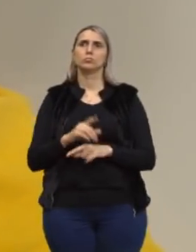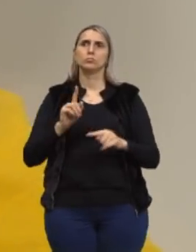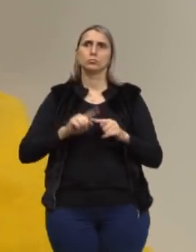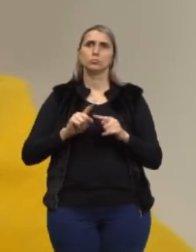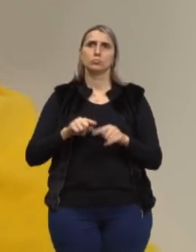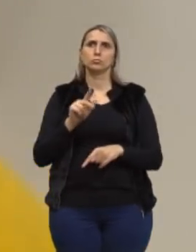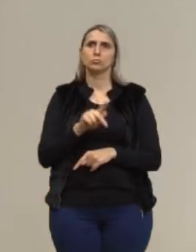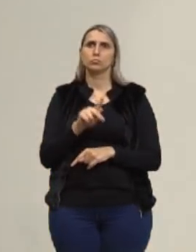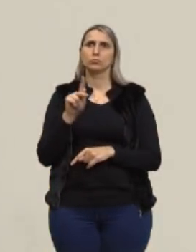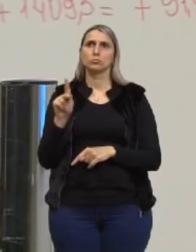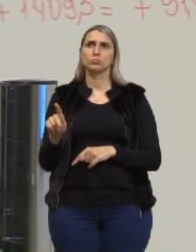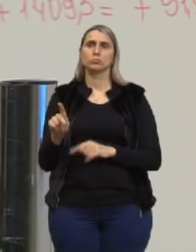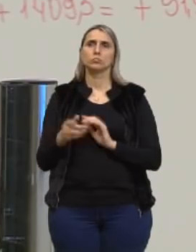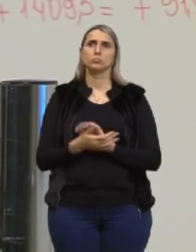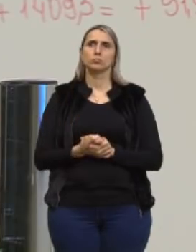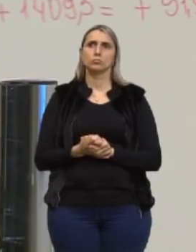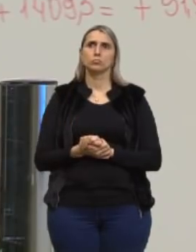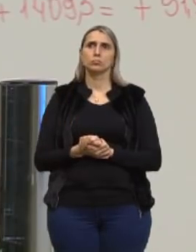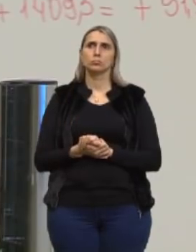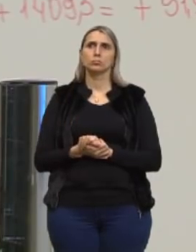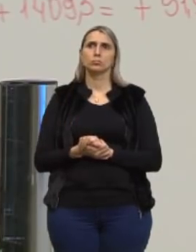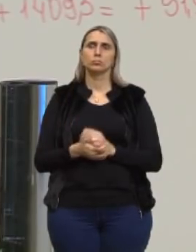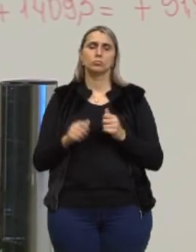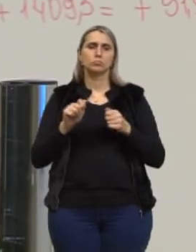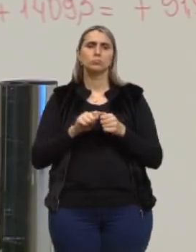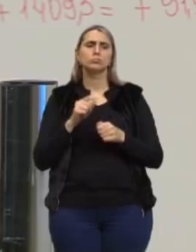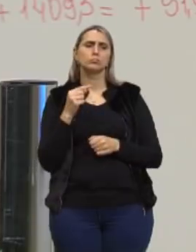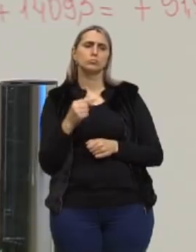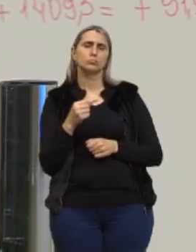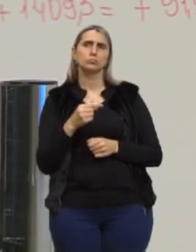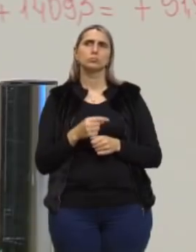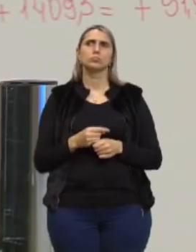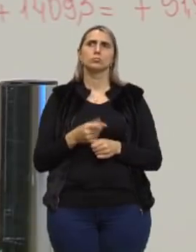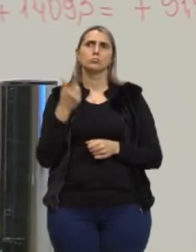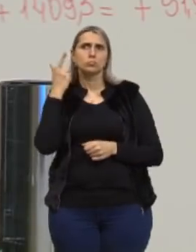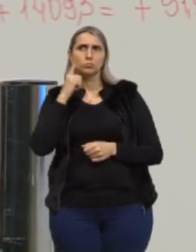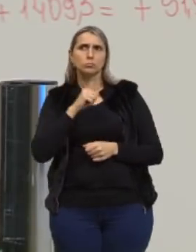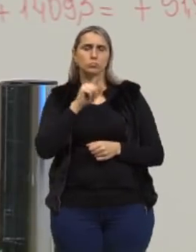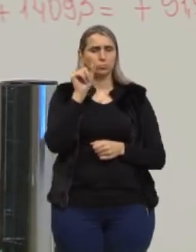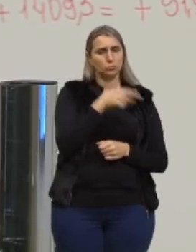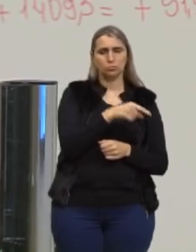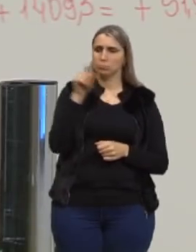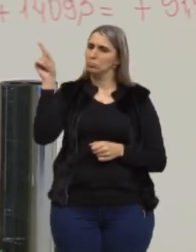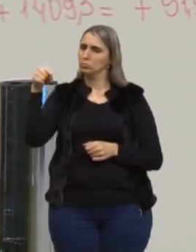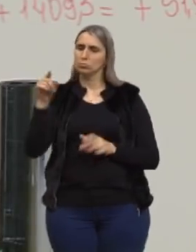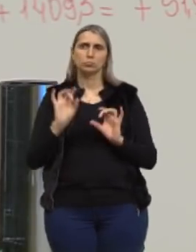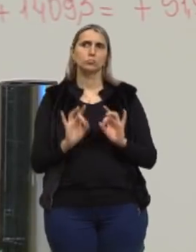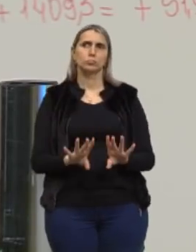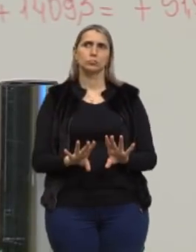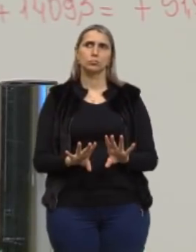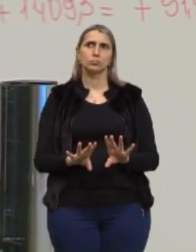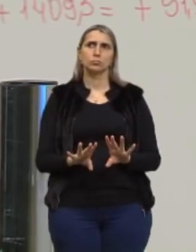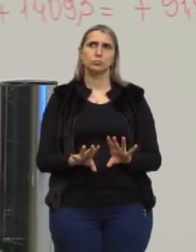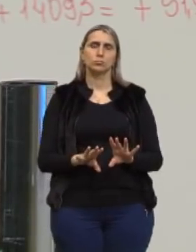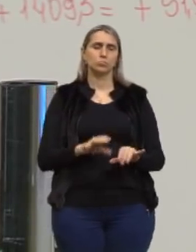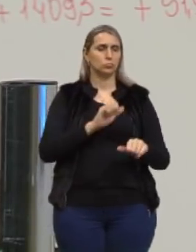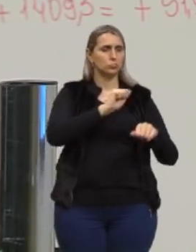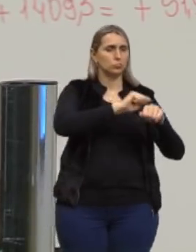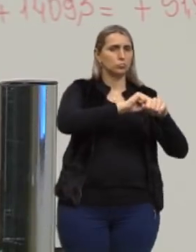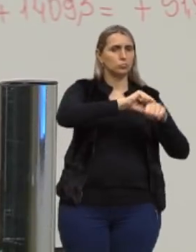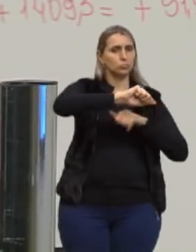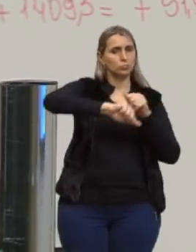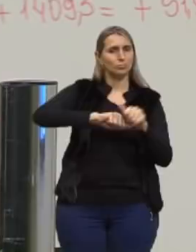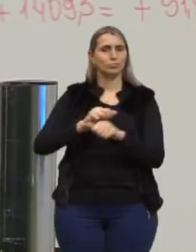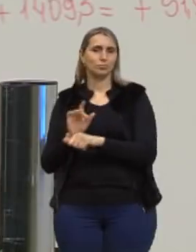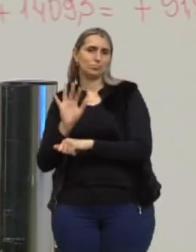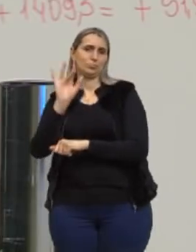agora vocês vão ver se eu tô fazendo dessa forma eu consigo cortar esse com esse o que que sobra passagem do sólido para